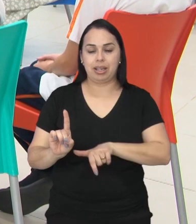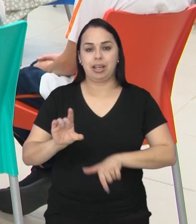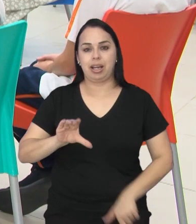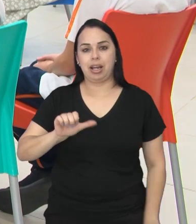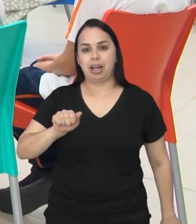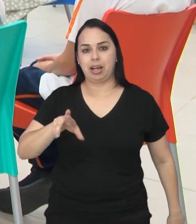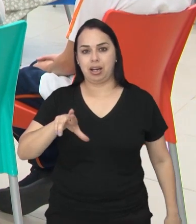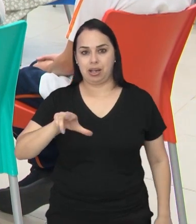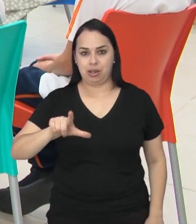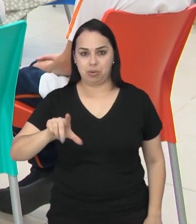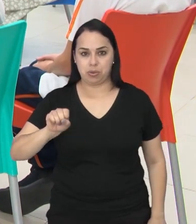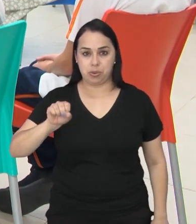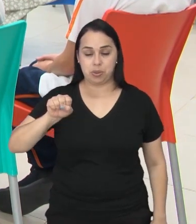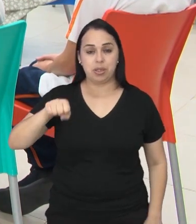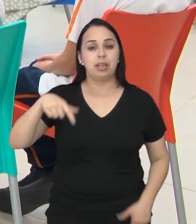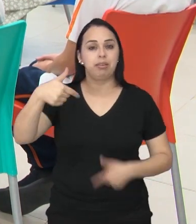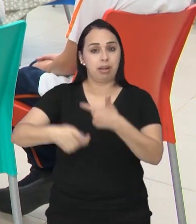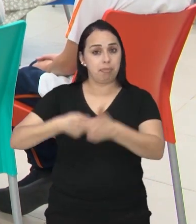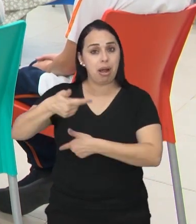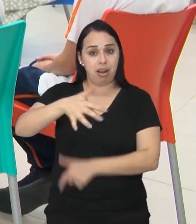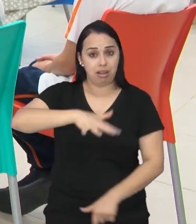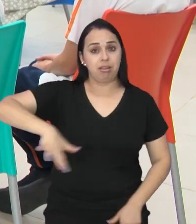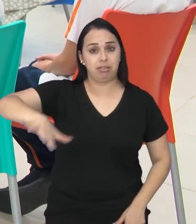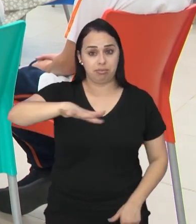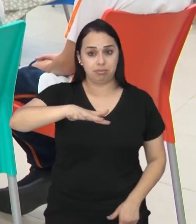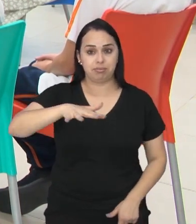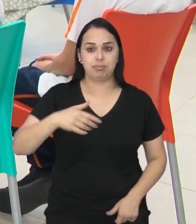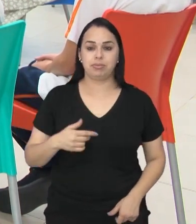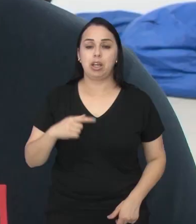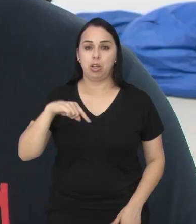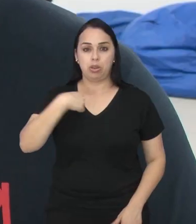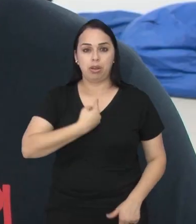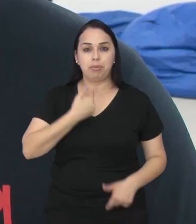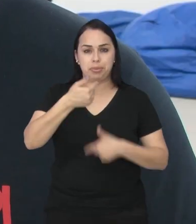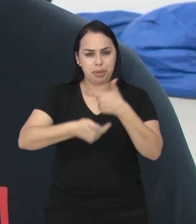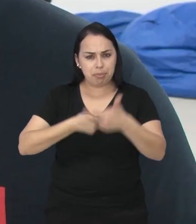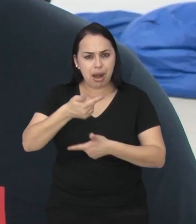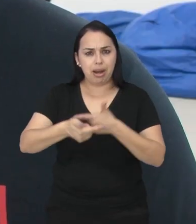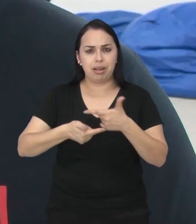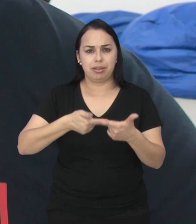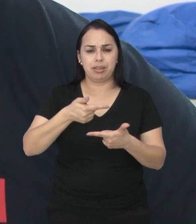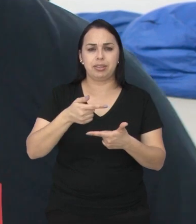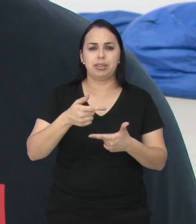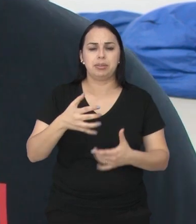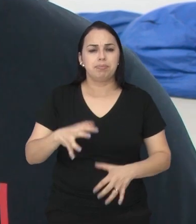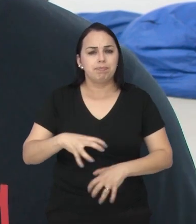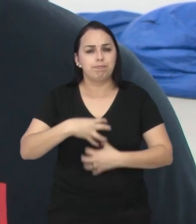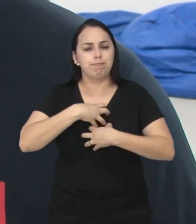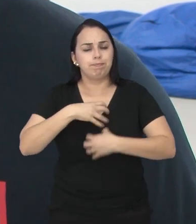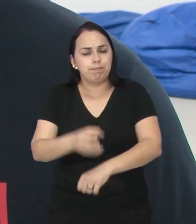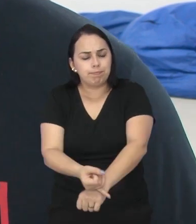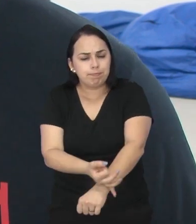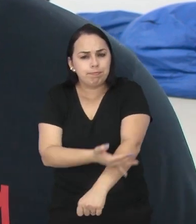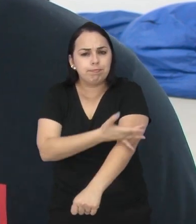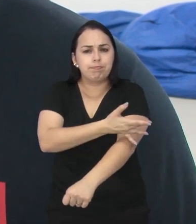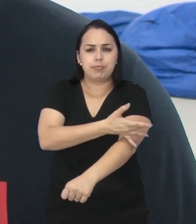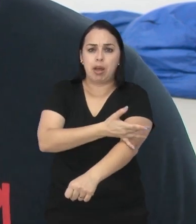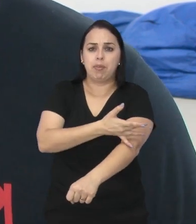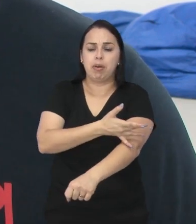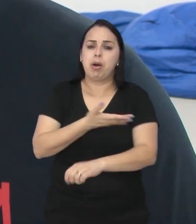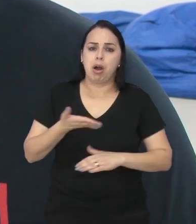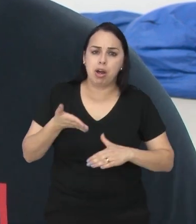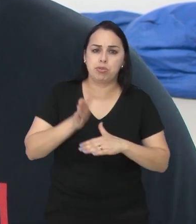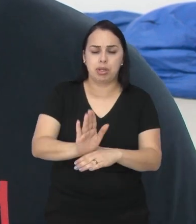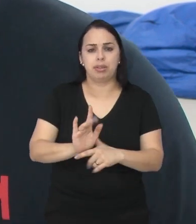Carlos atua nessa escola municipal na região leste da cidade. Vamos trabalhar as questões socioemocionais do aluno,